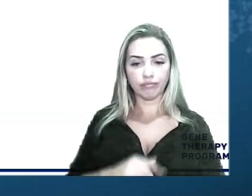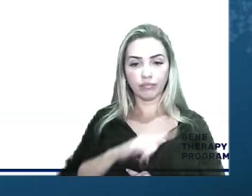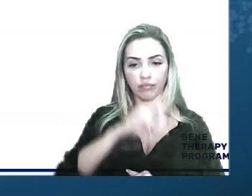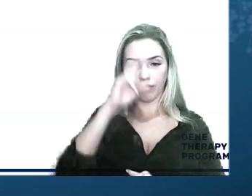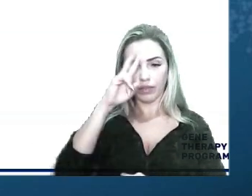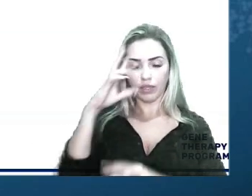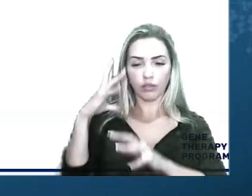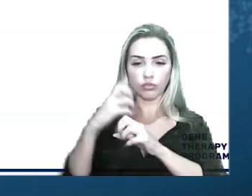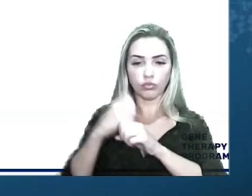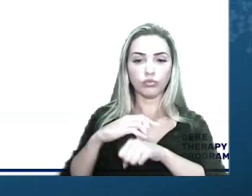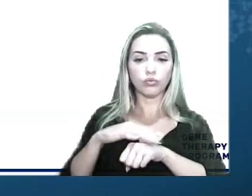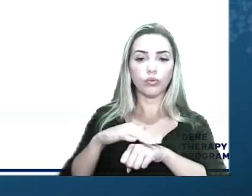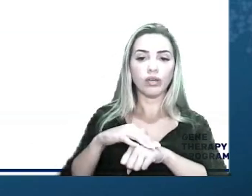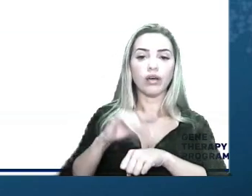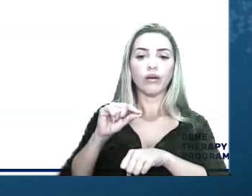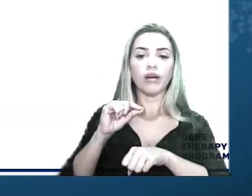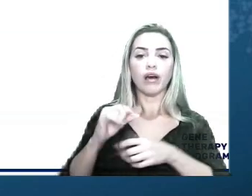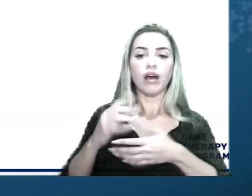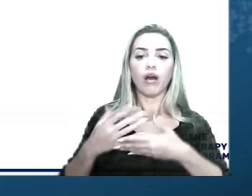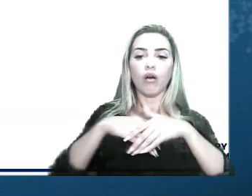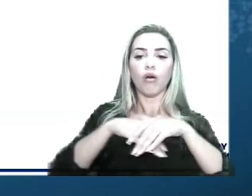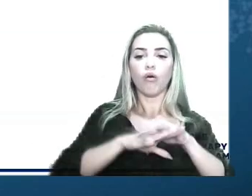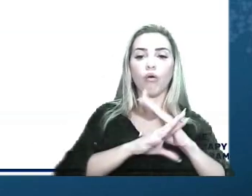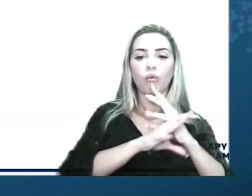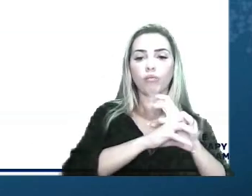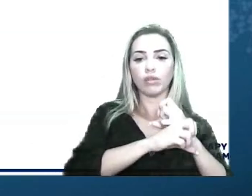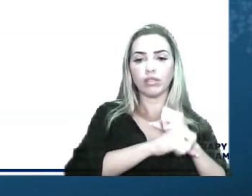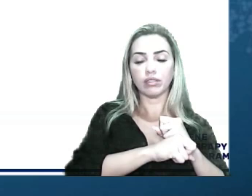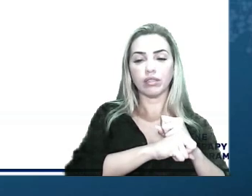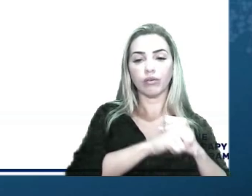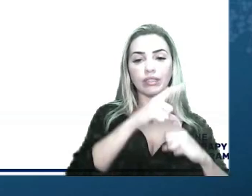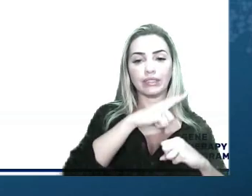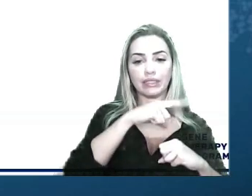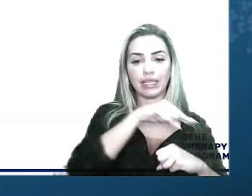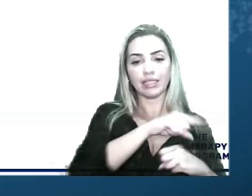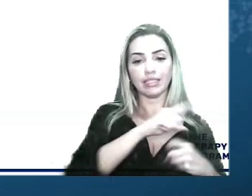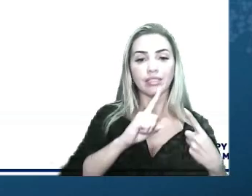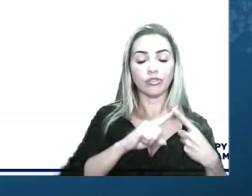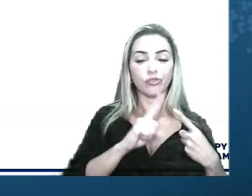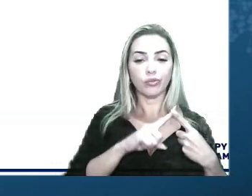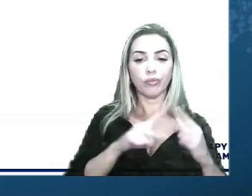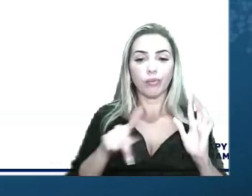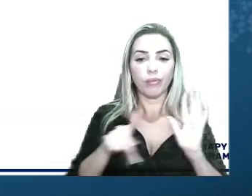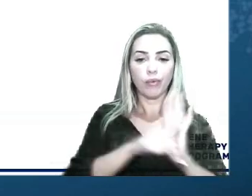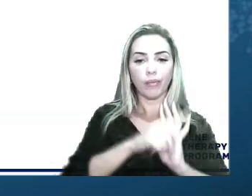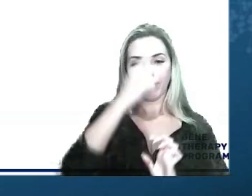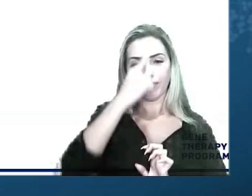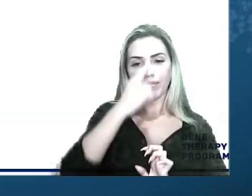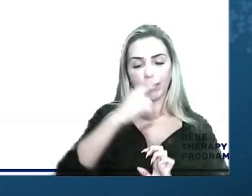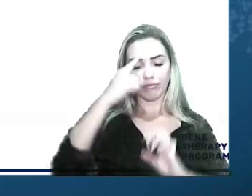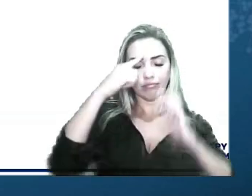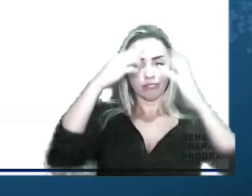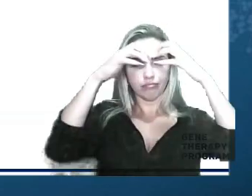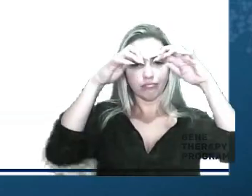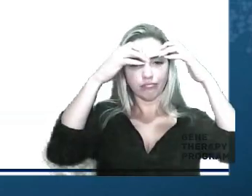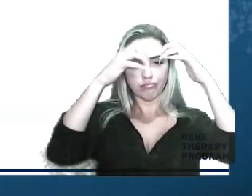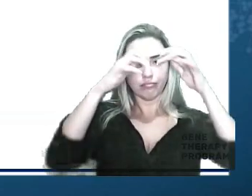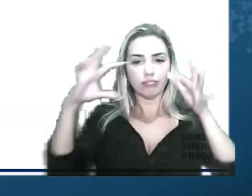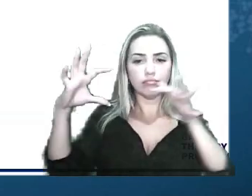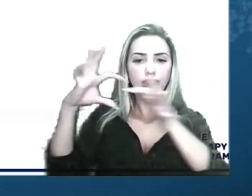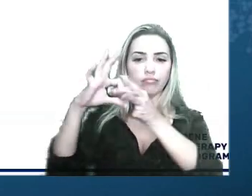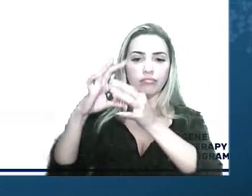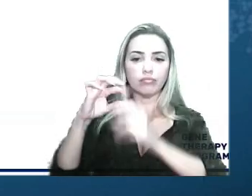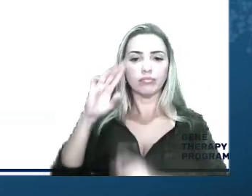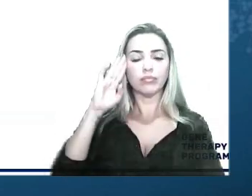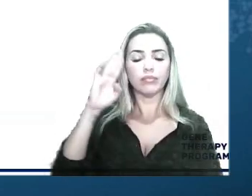da patologia é a acumulação do substrato que leva a esse tipo de imagem no cérebro, que está associada